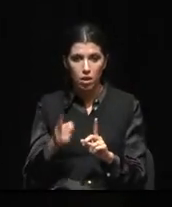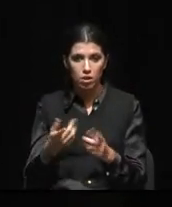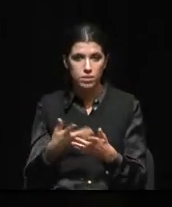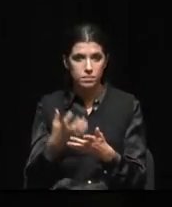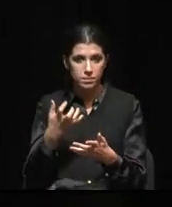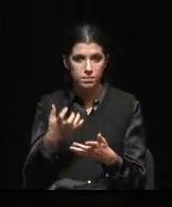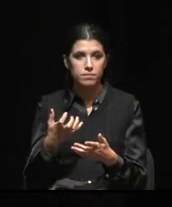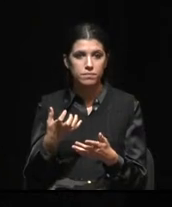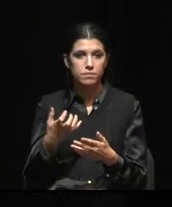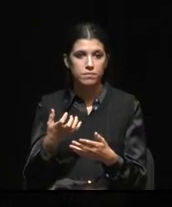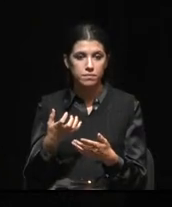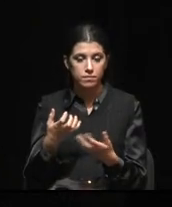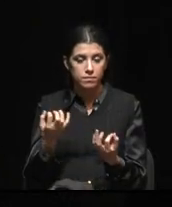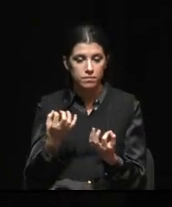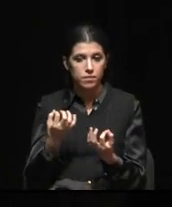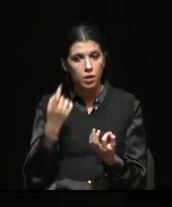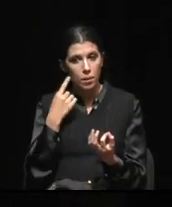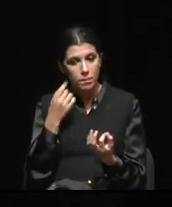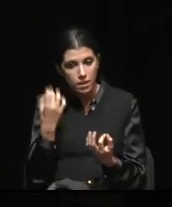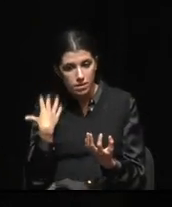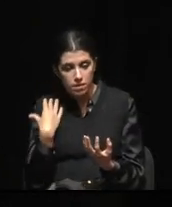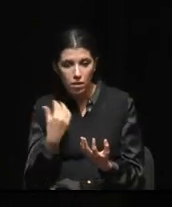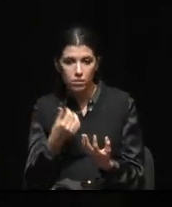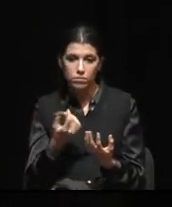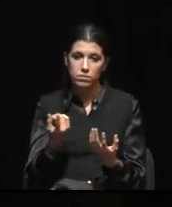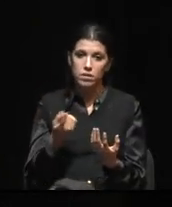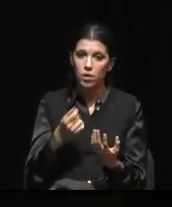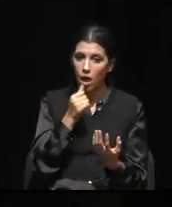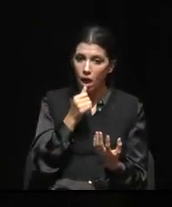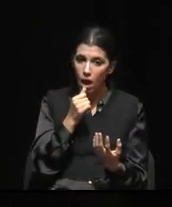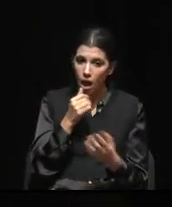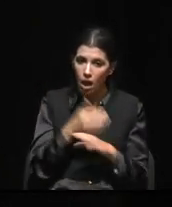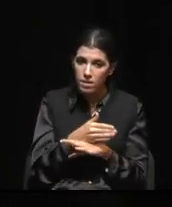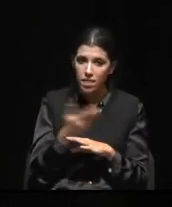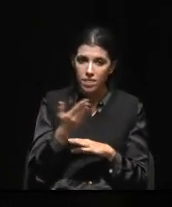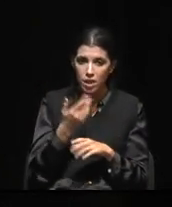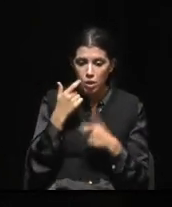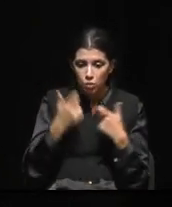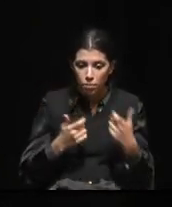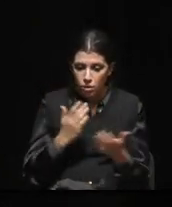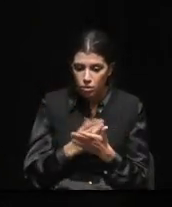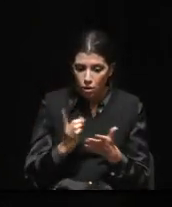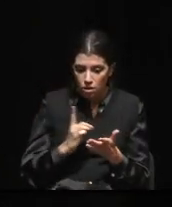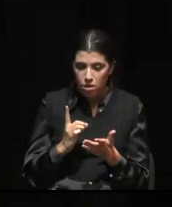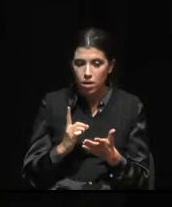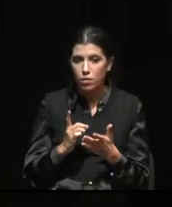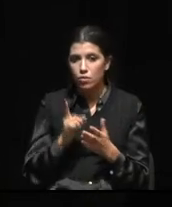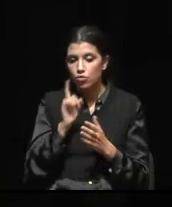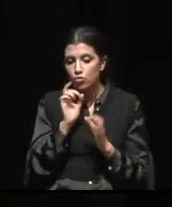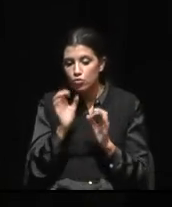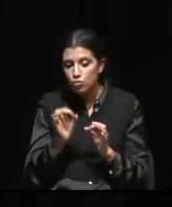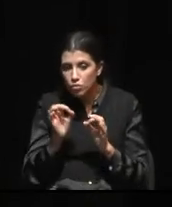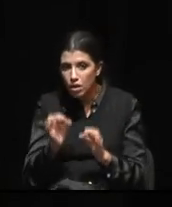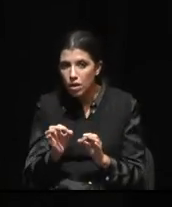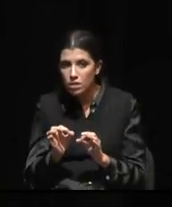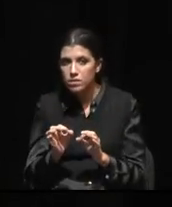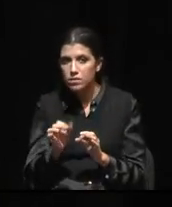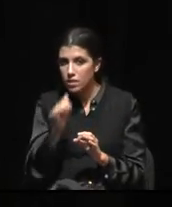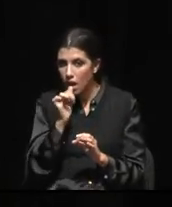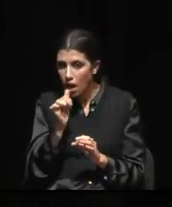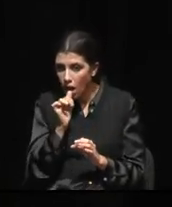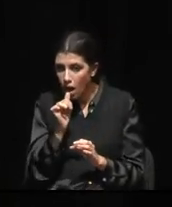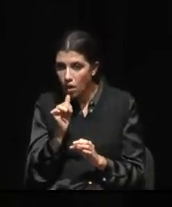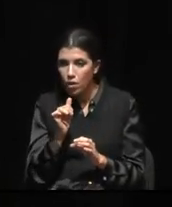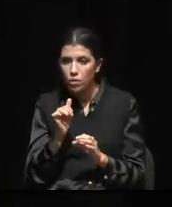crescente compreensão que garantir o acesso à água não é apenas um direito humano desenvolver e manter a segurança hídrica e o